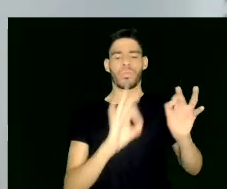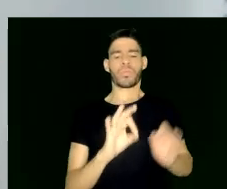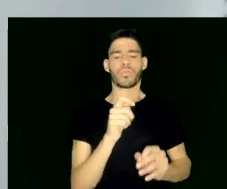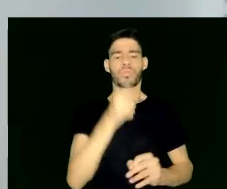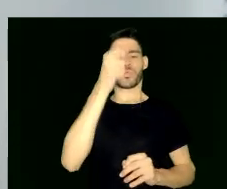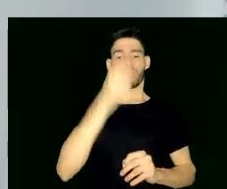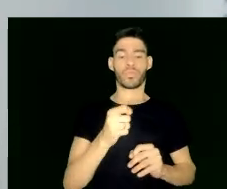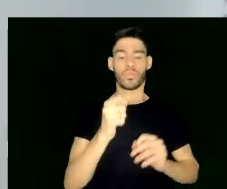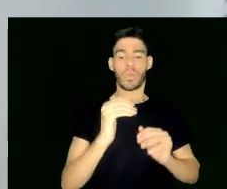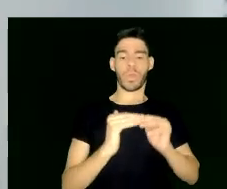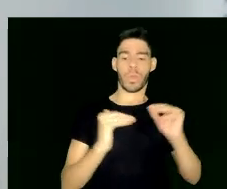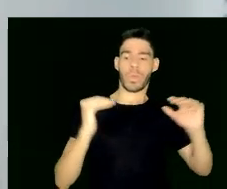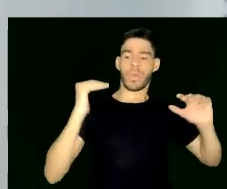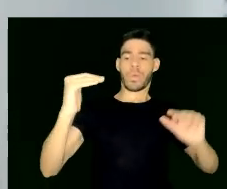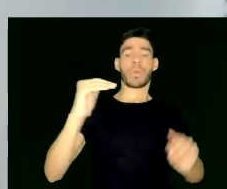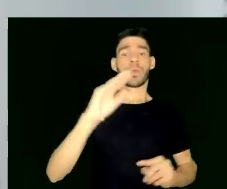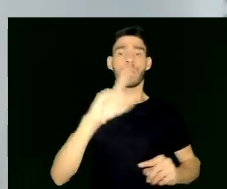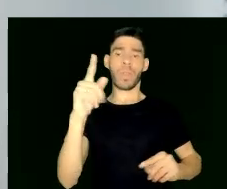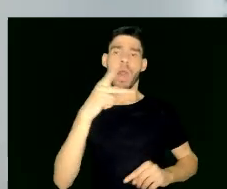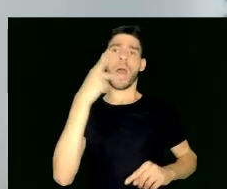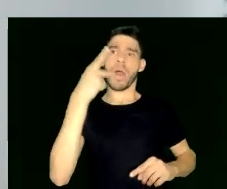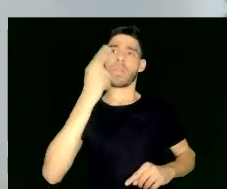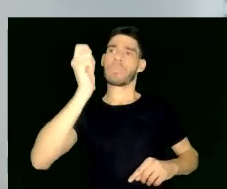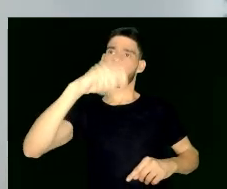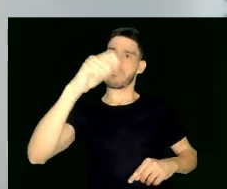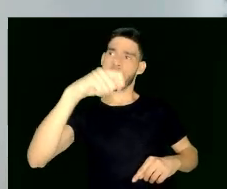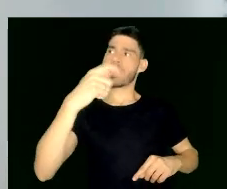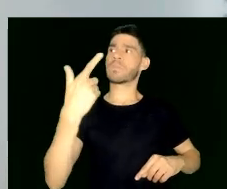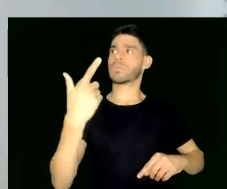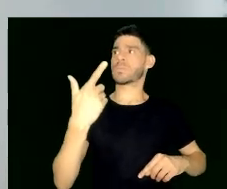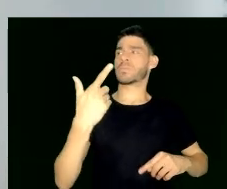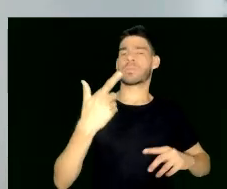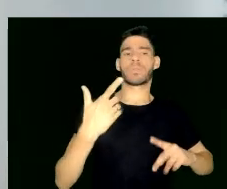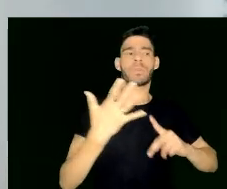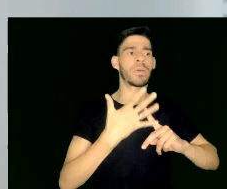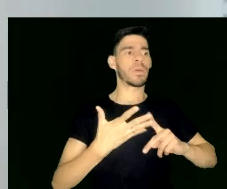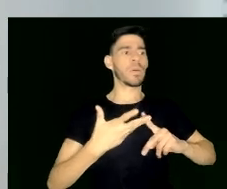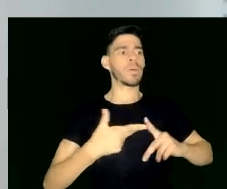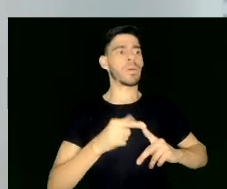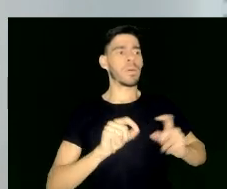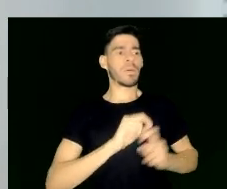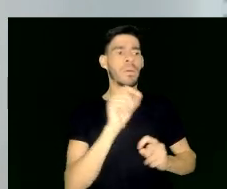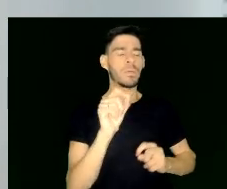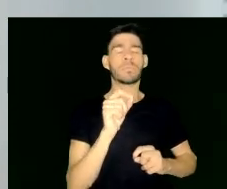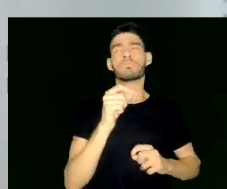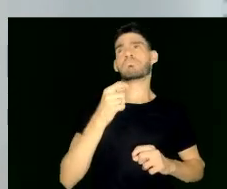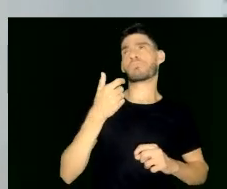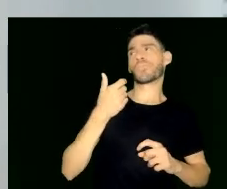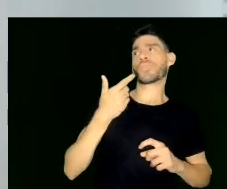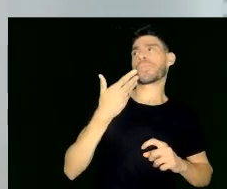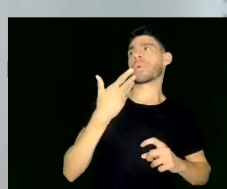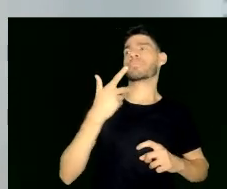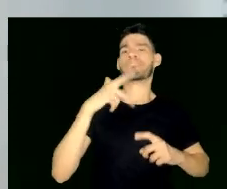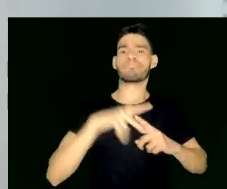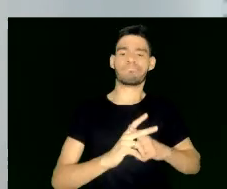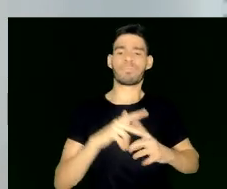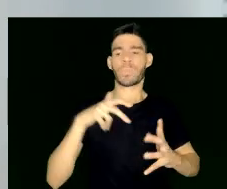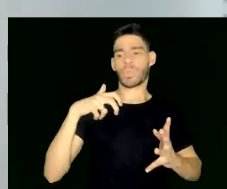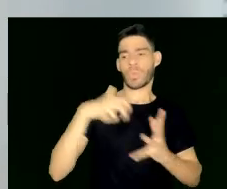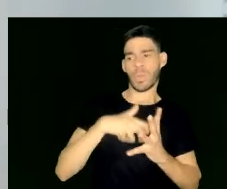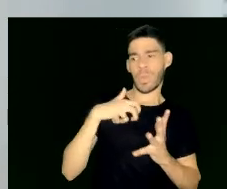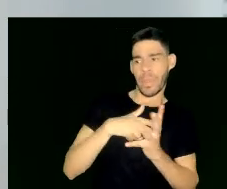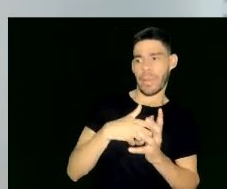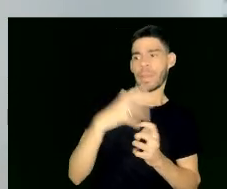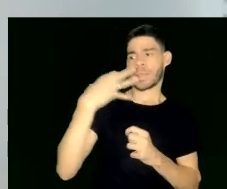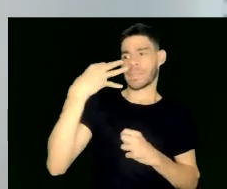da magistratura, né, que, claro, né, merecem críticas construtivas, críticas reparatórias,